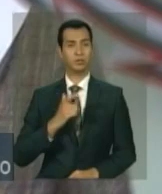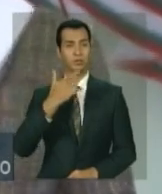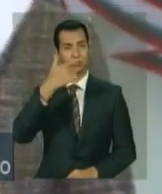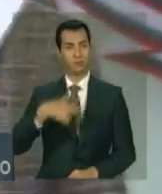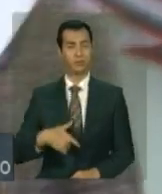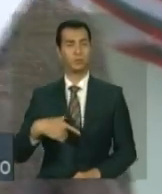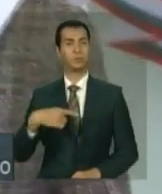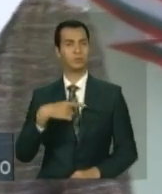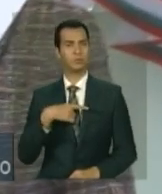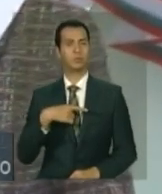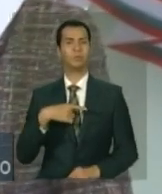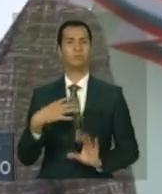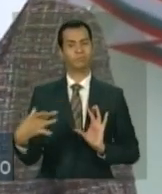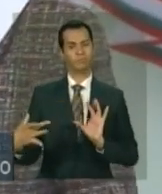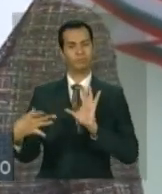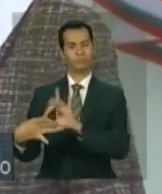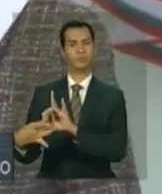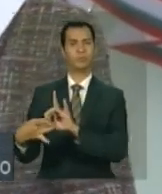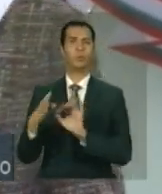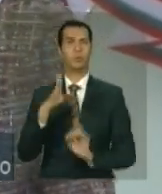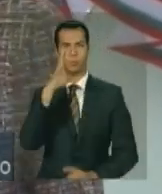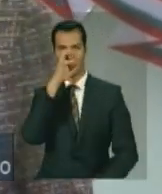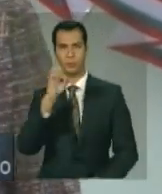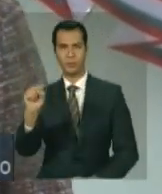afetivos que eu tenho com a Búlgaria,